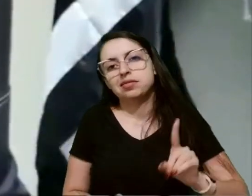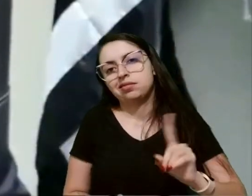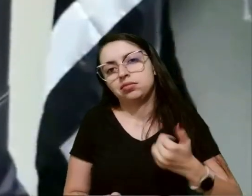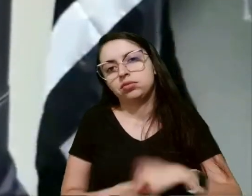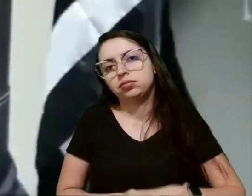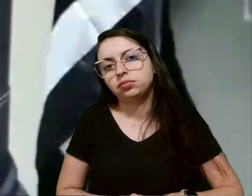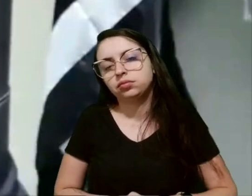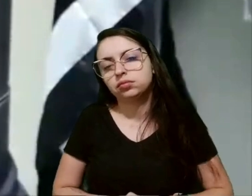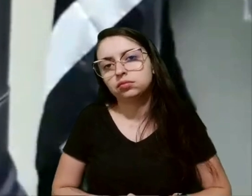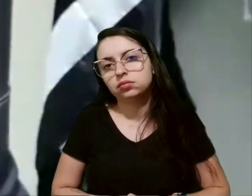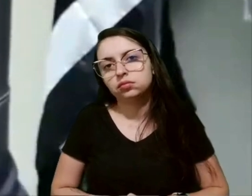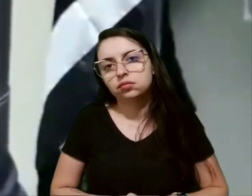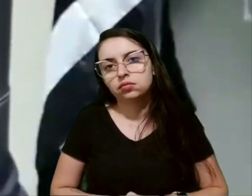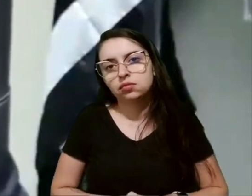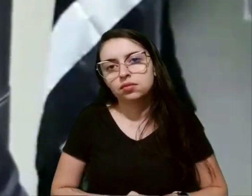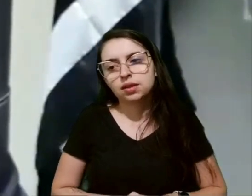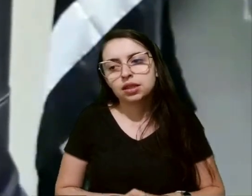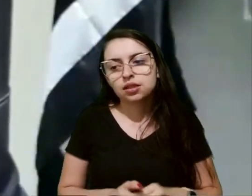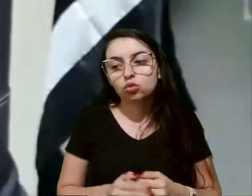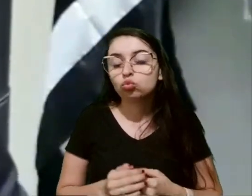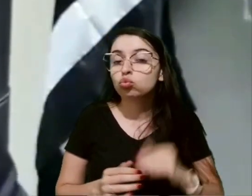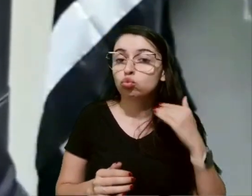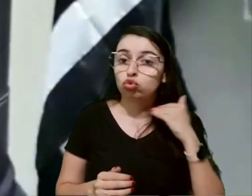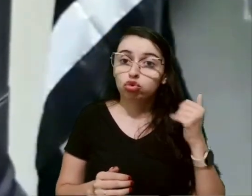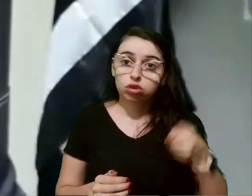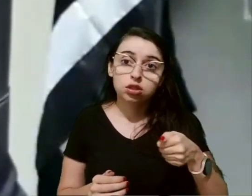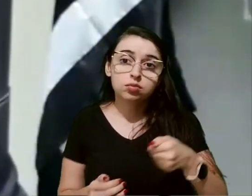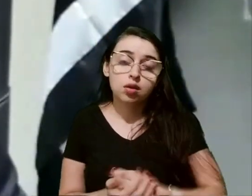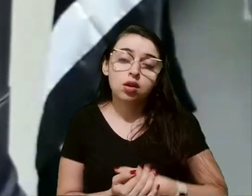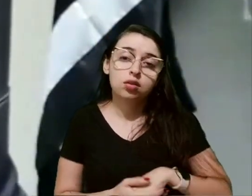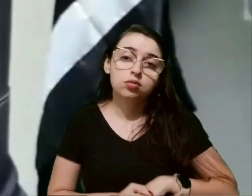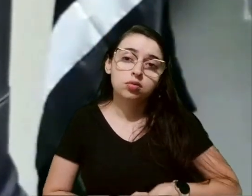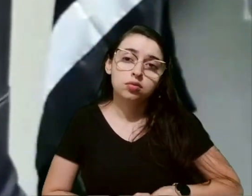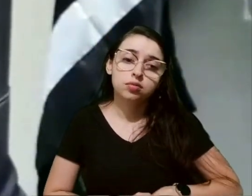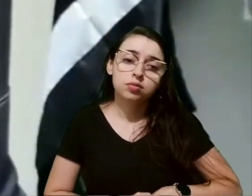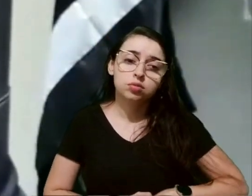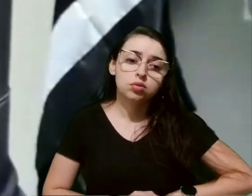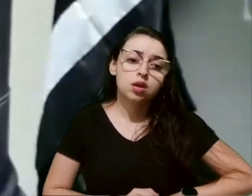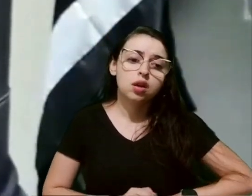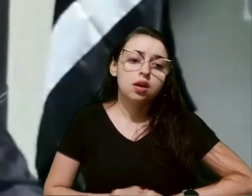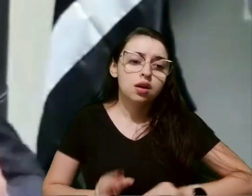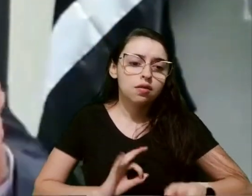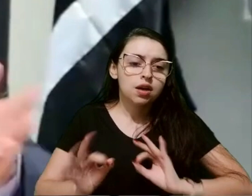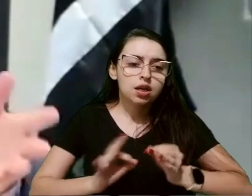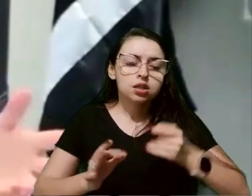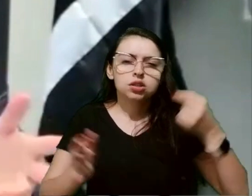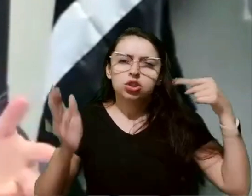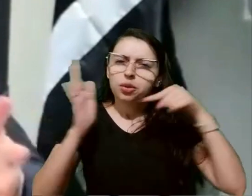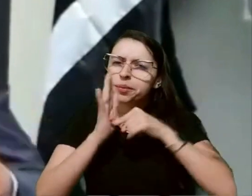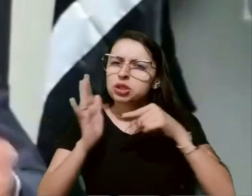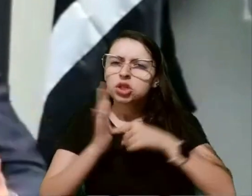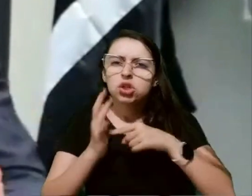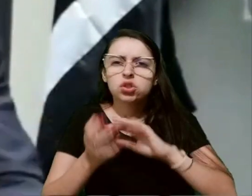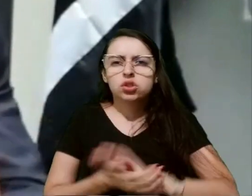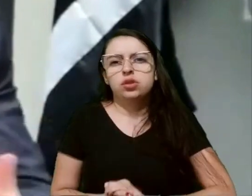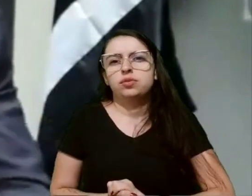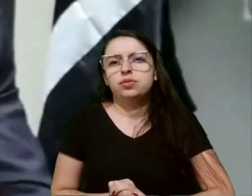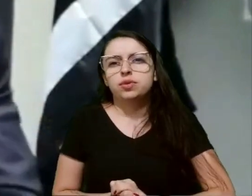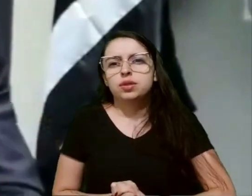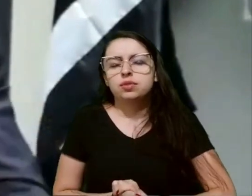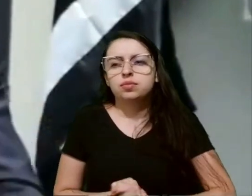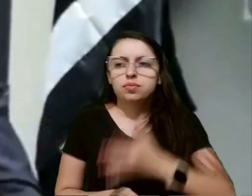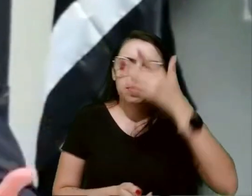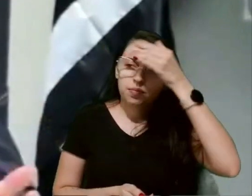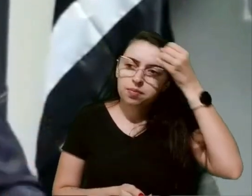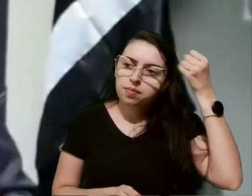se o aparato judiciário não contar com ferramentas mais objetivadas, mais